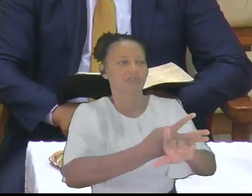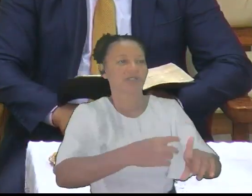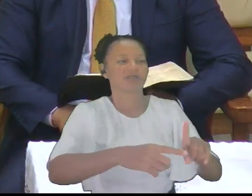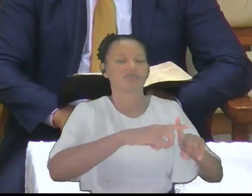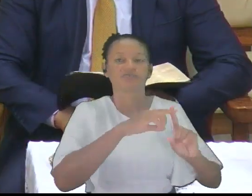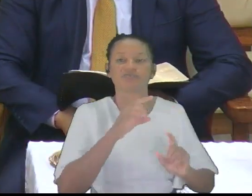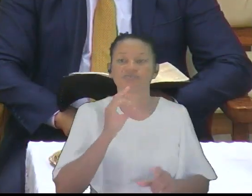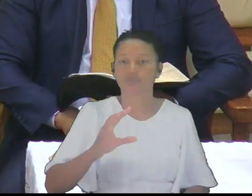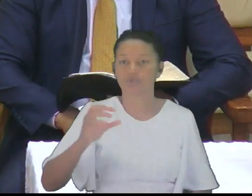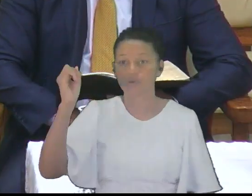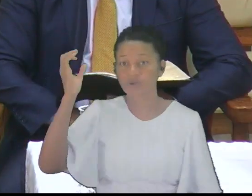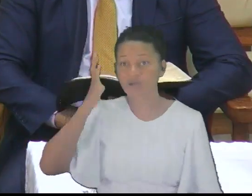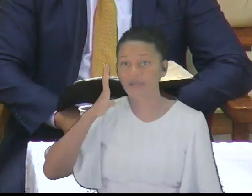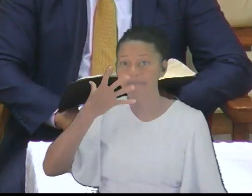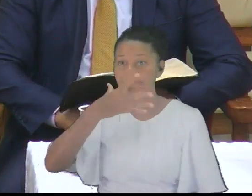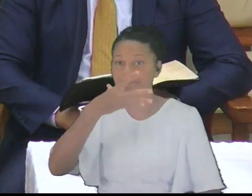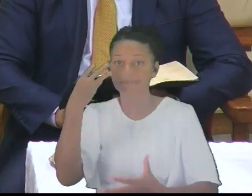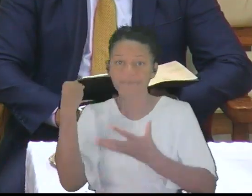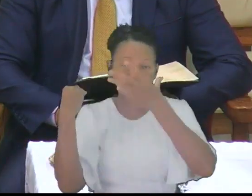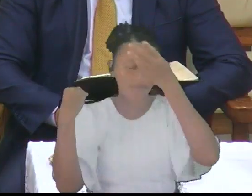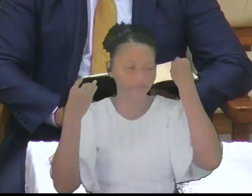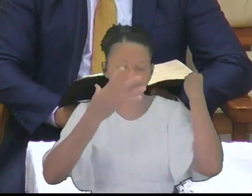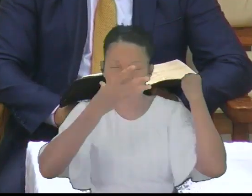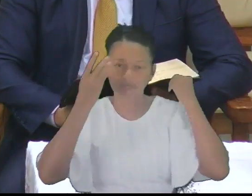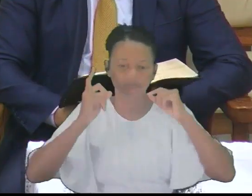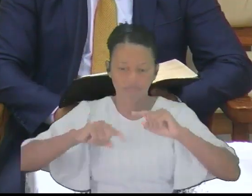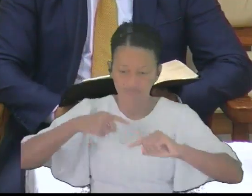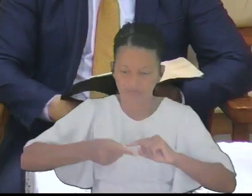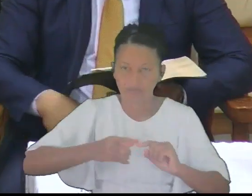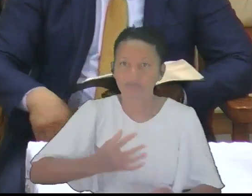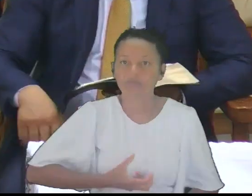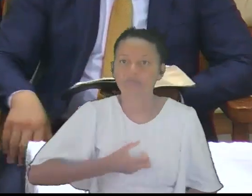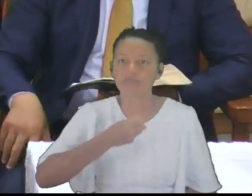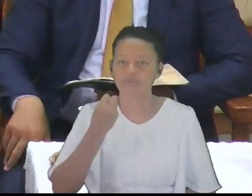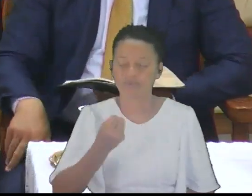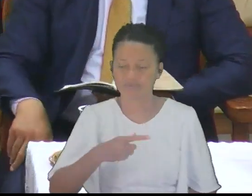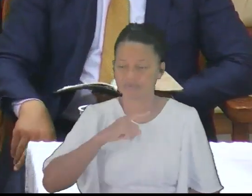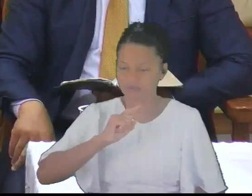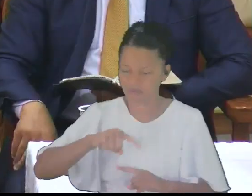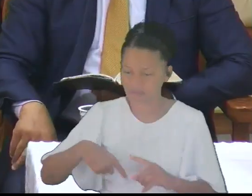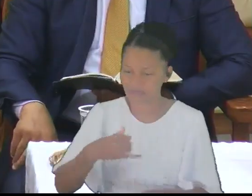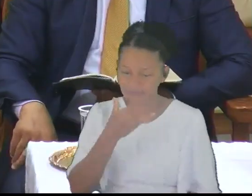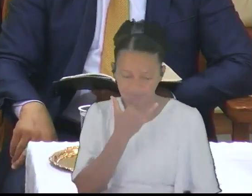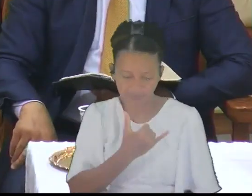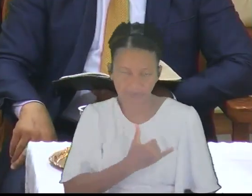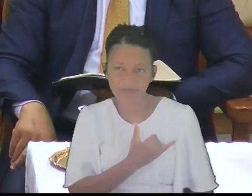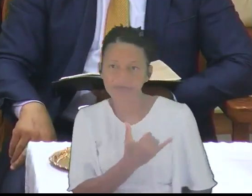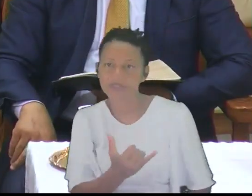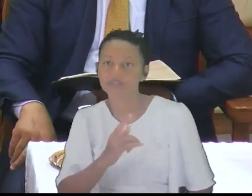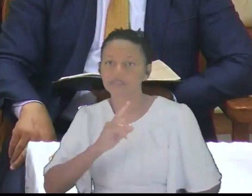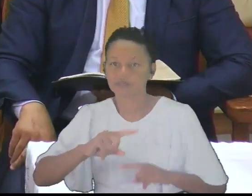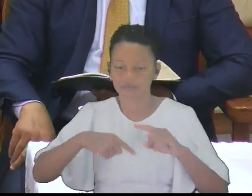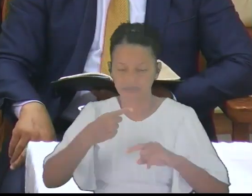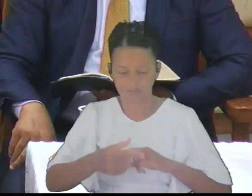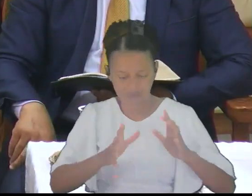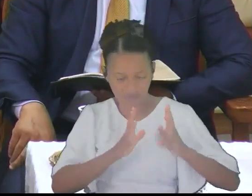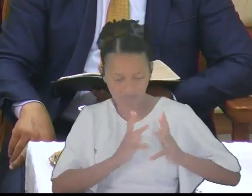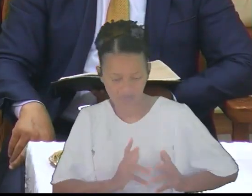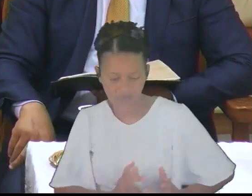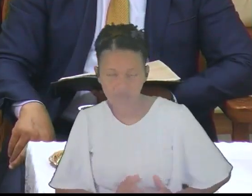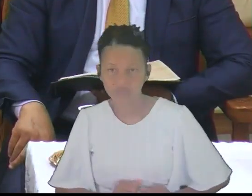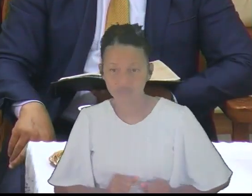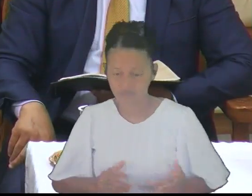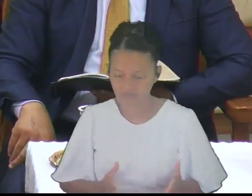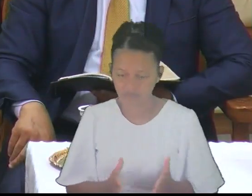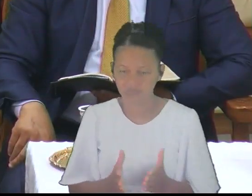graça. Mas esquece que depois de salvo, depois de perdoado, depois de lavado, depois que o